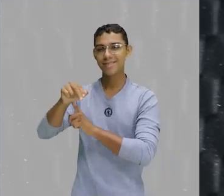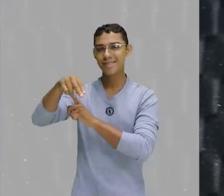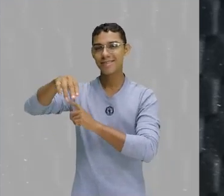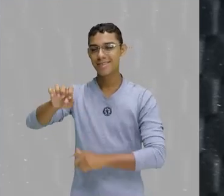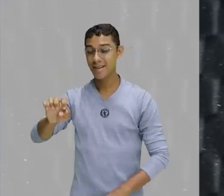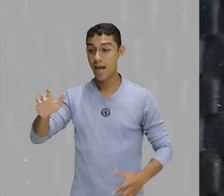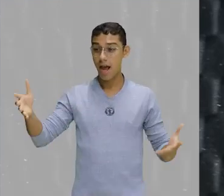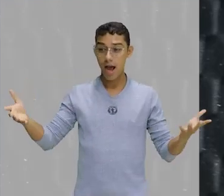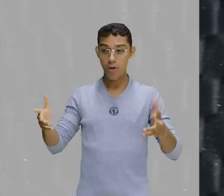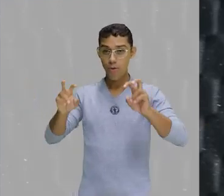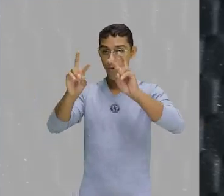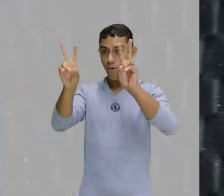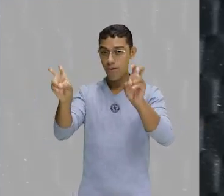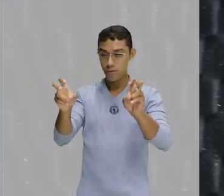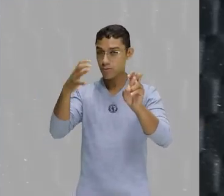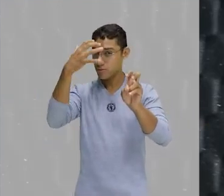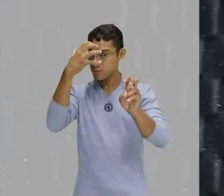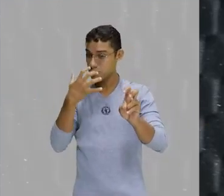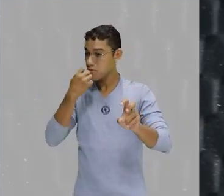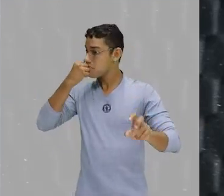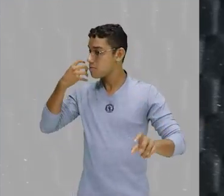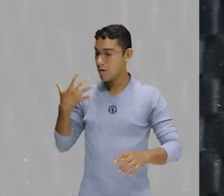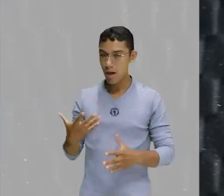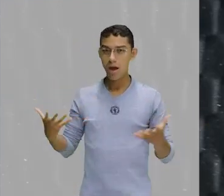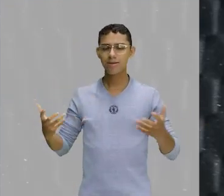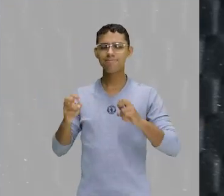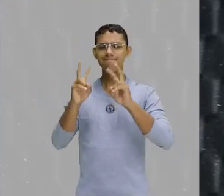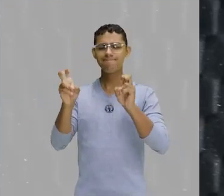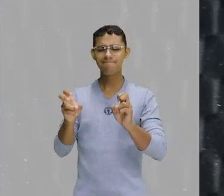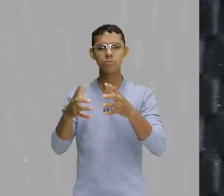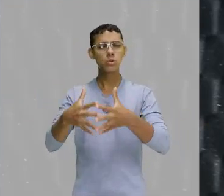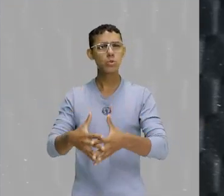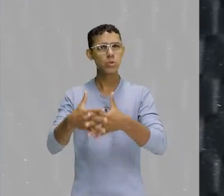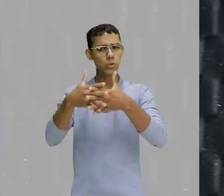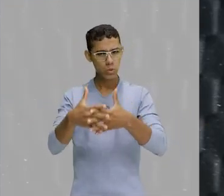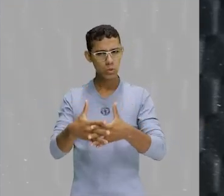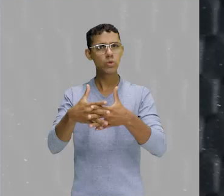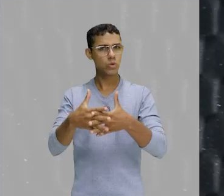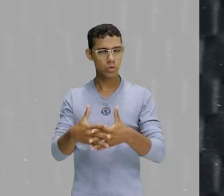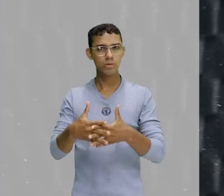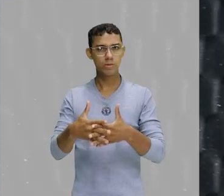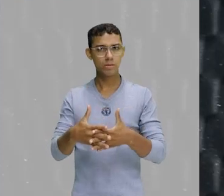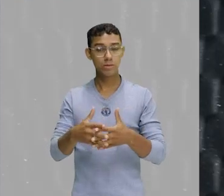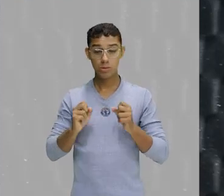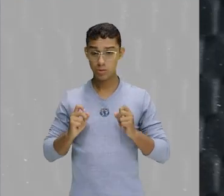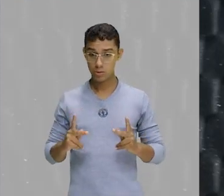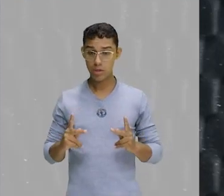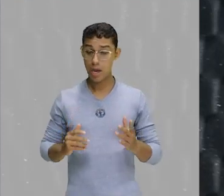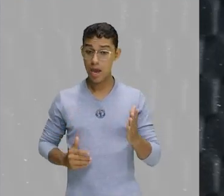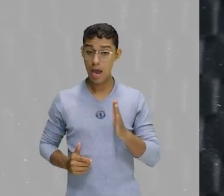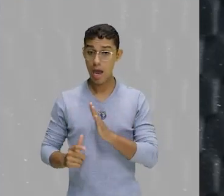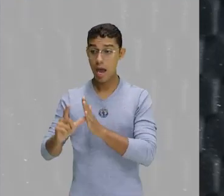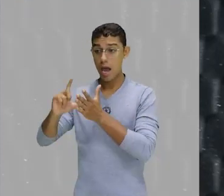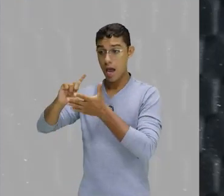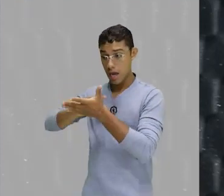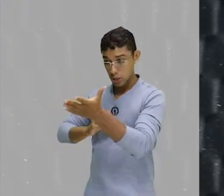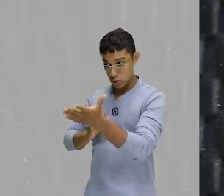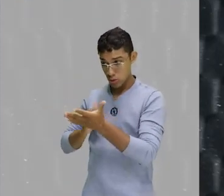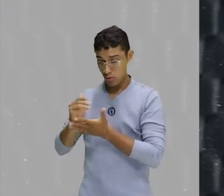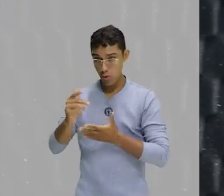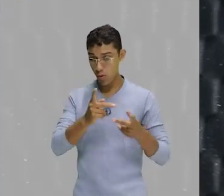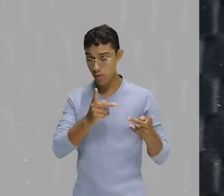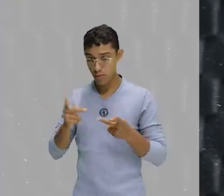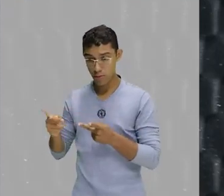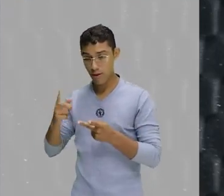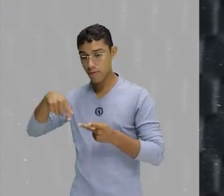sério, aqueles termos que nos deixam confusos, tá certo? E antes de nós começarmos, eu quero convidar vocês